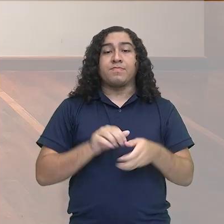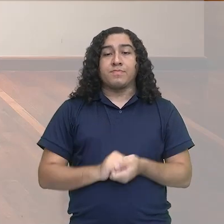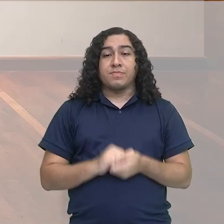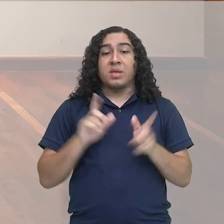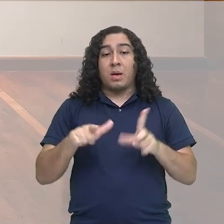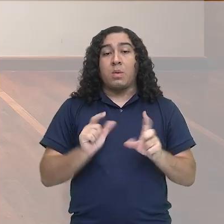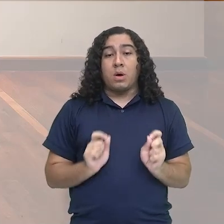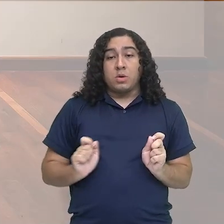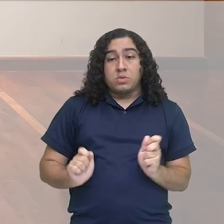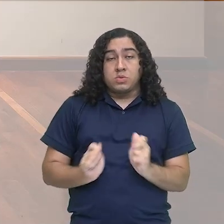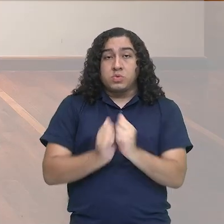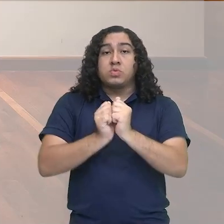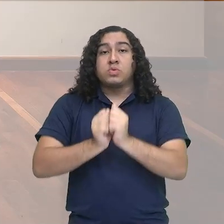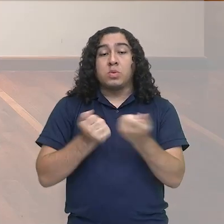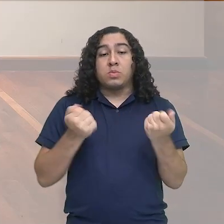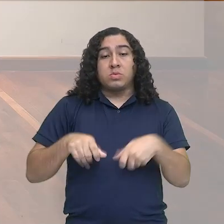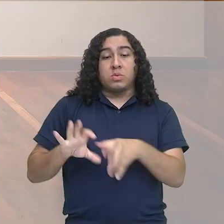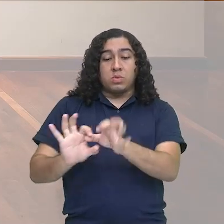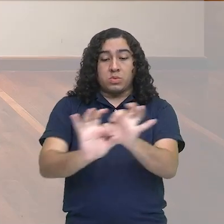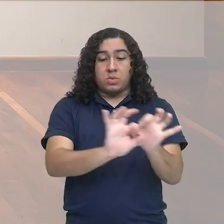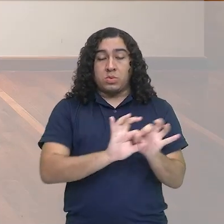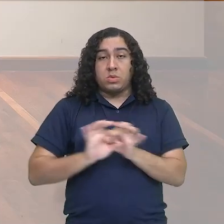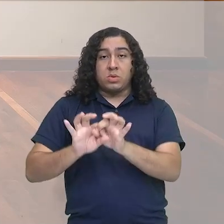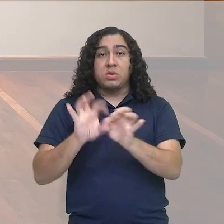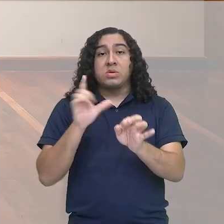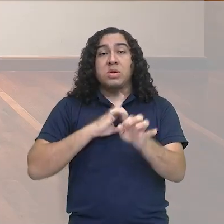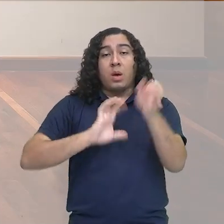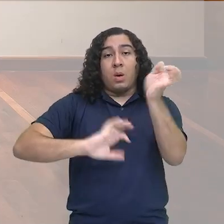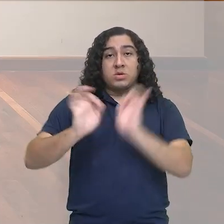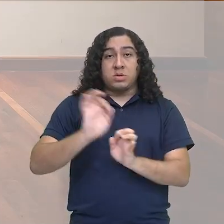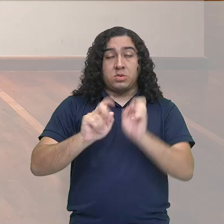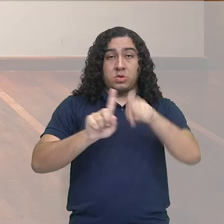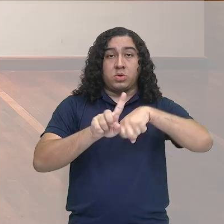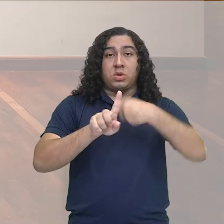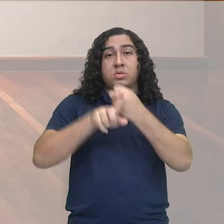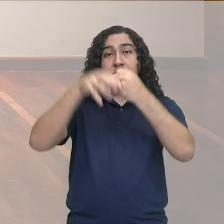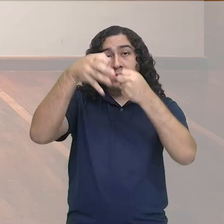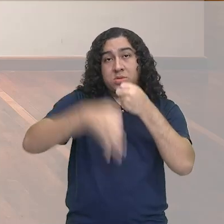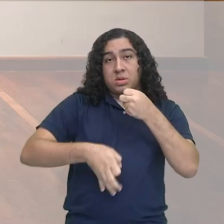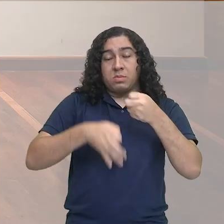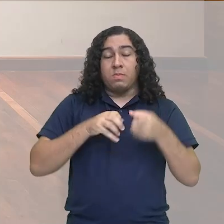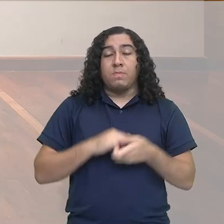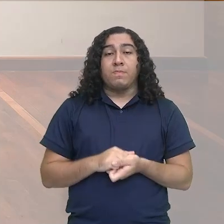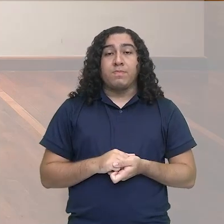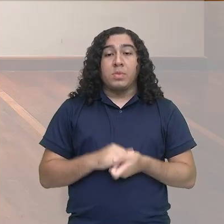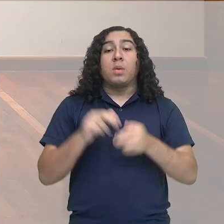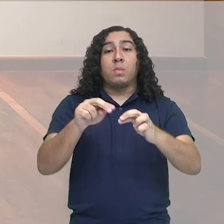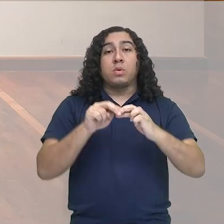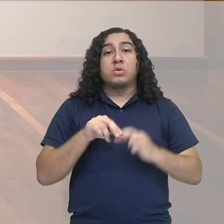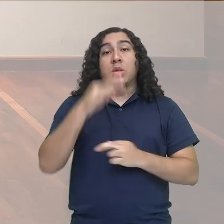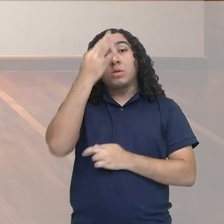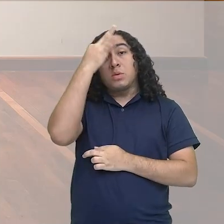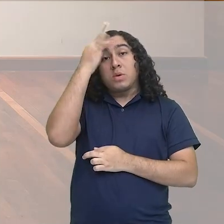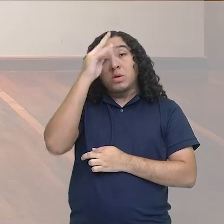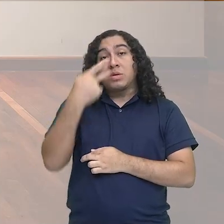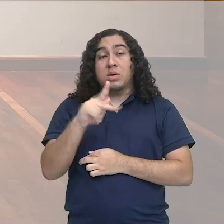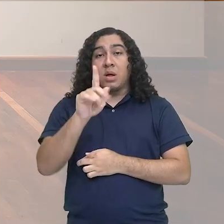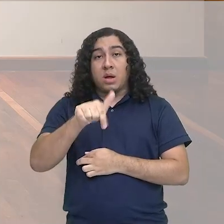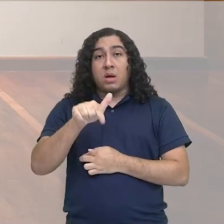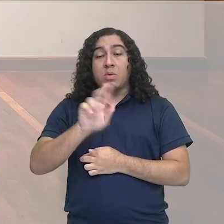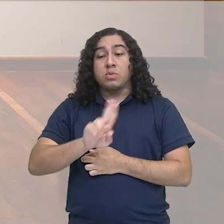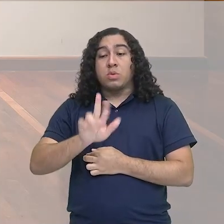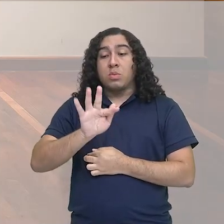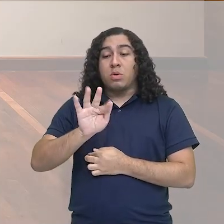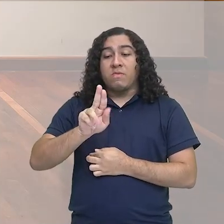trabalhando juntas para garantir a ordem social. Daí sua teoria ser conhecida como